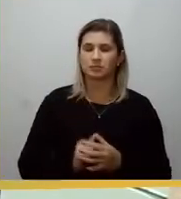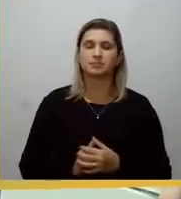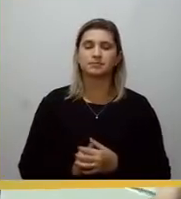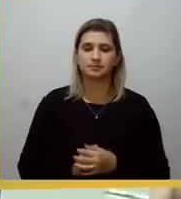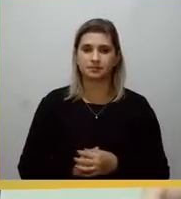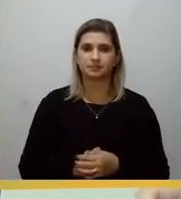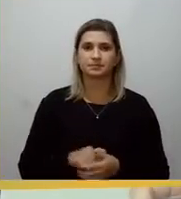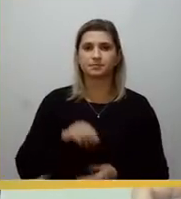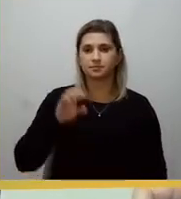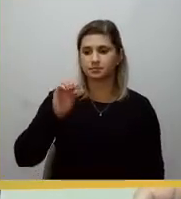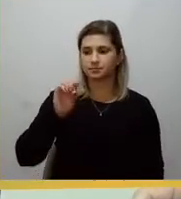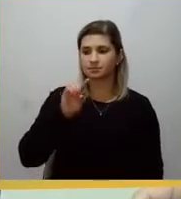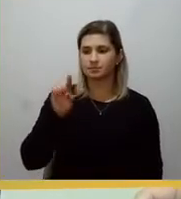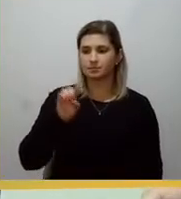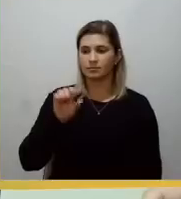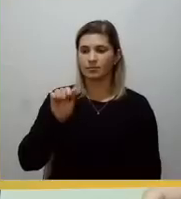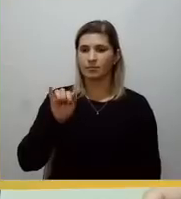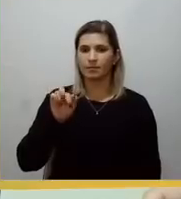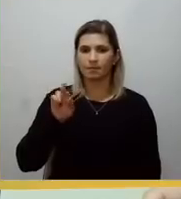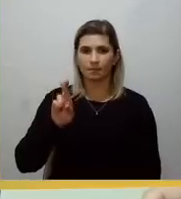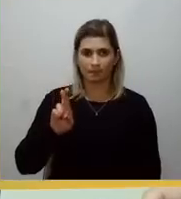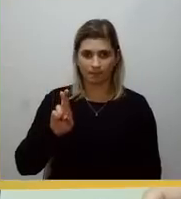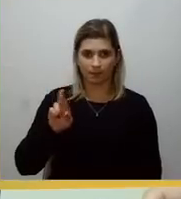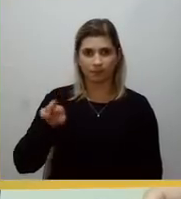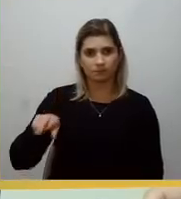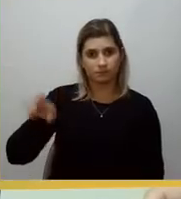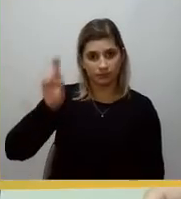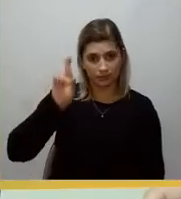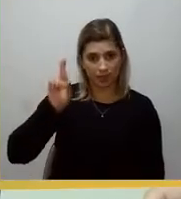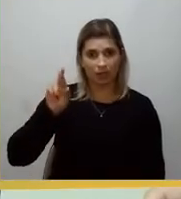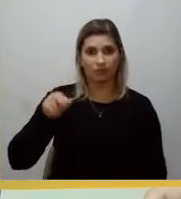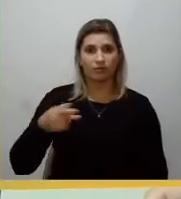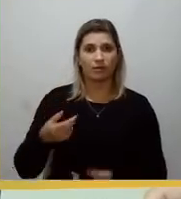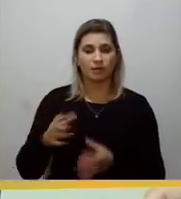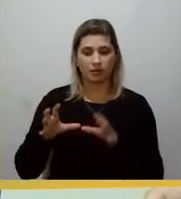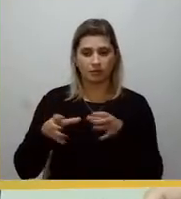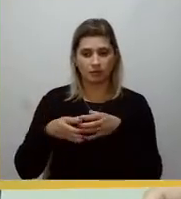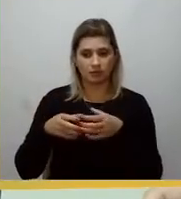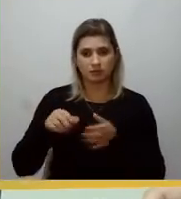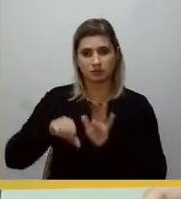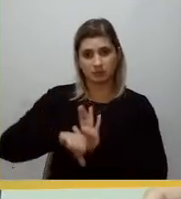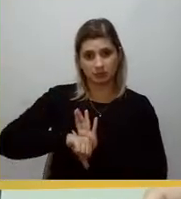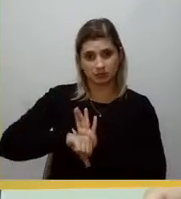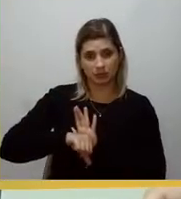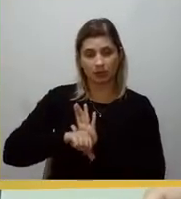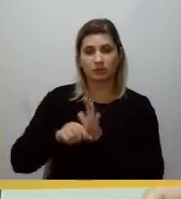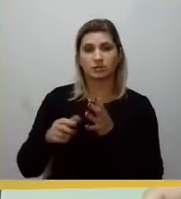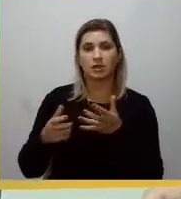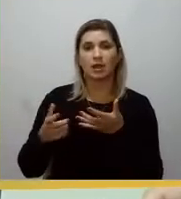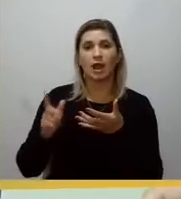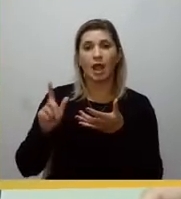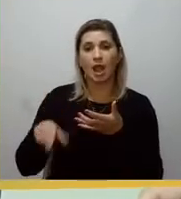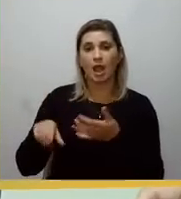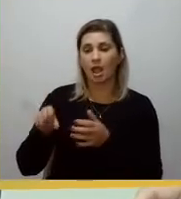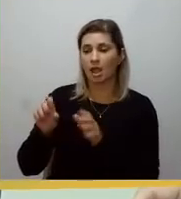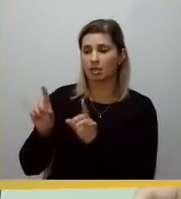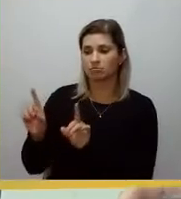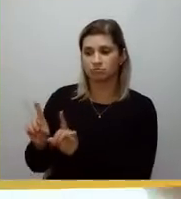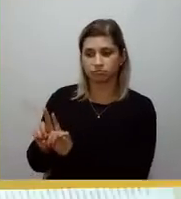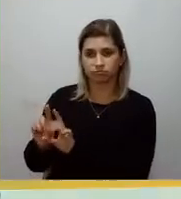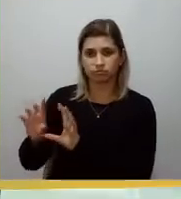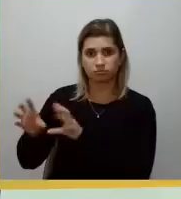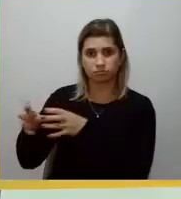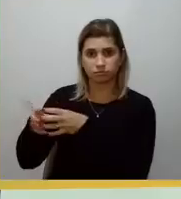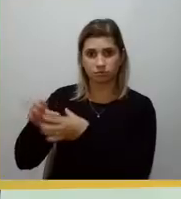que é apontado pelo Ministério Público como chefe da organização criminosa no âmbito da Operação Mensageiro, é sócio da Serrana desde